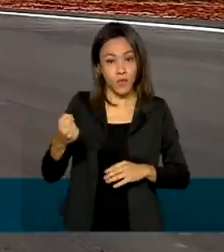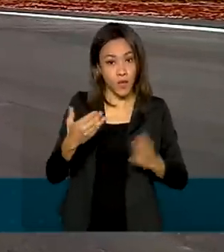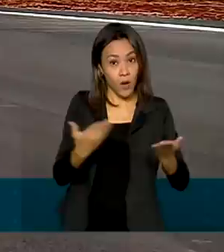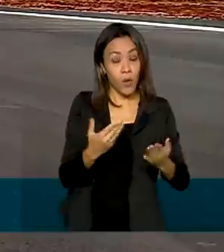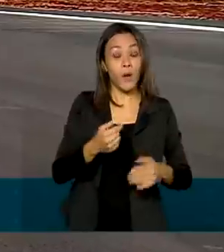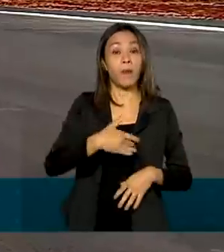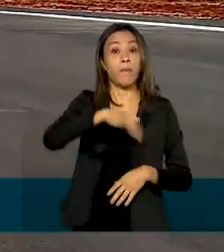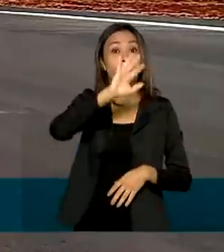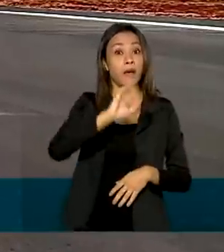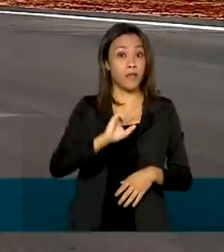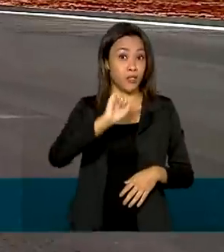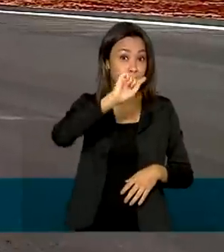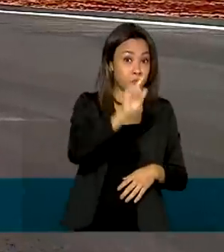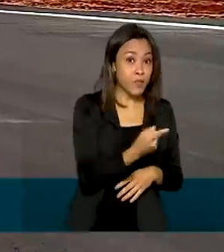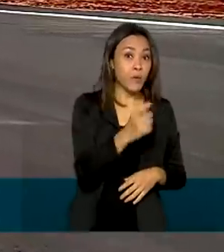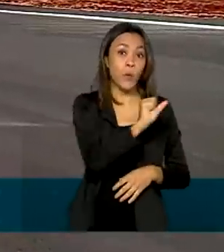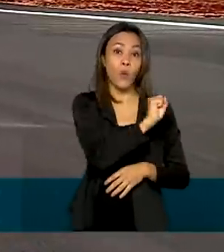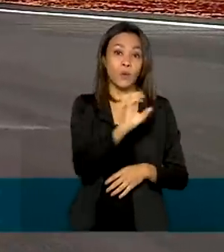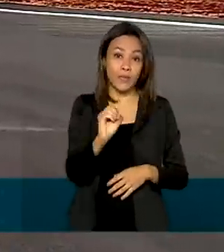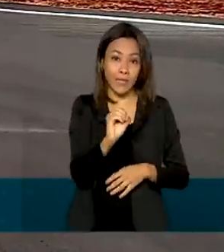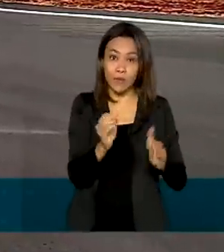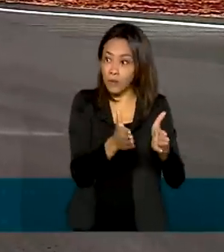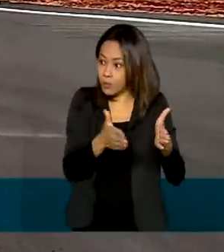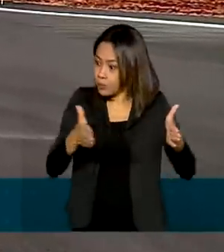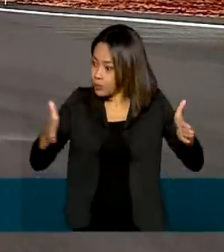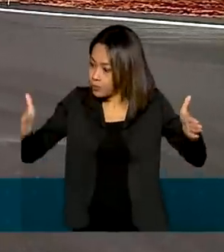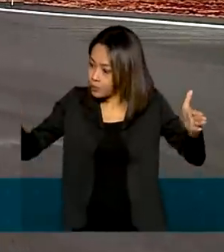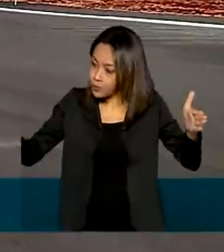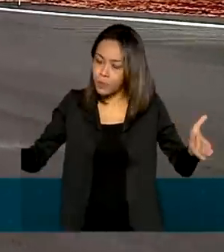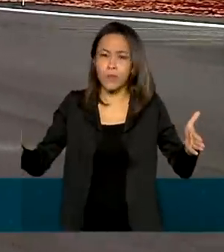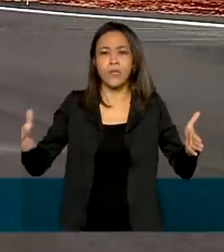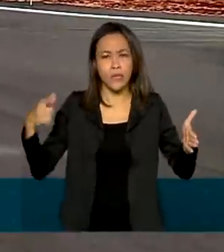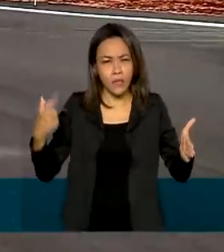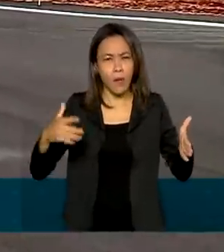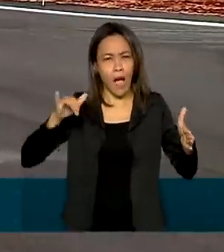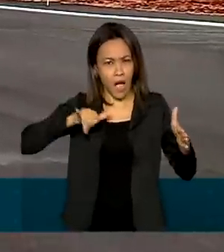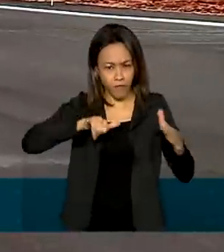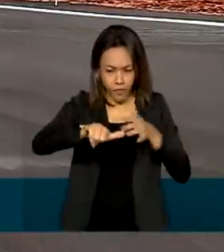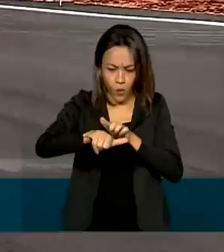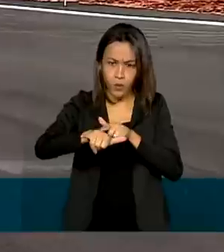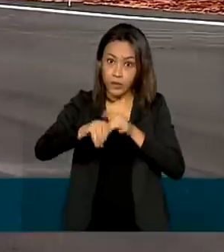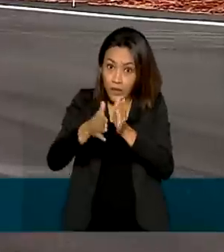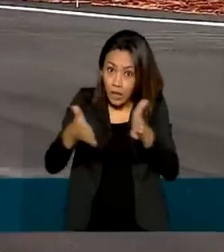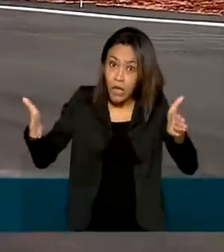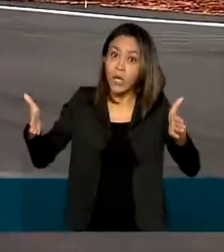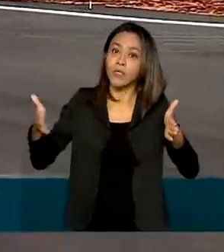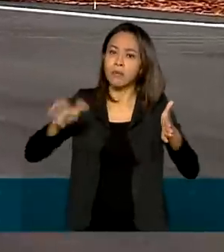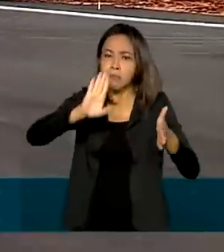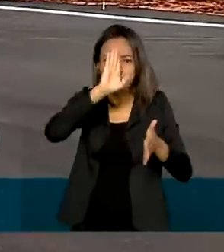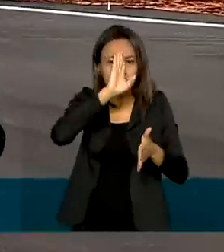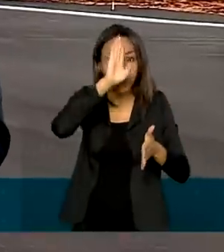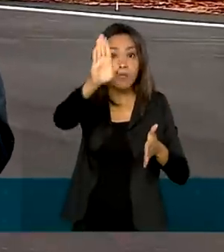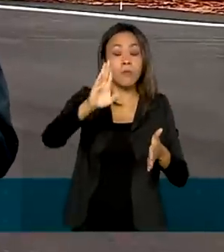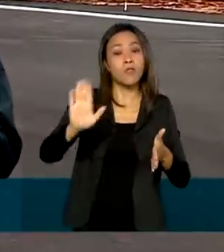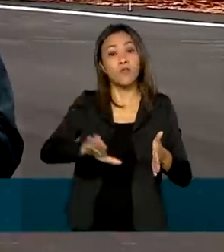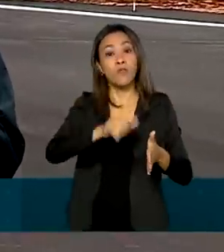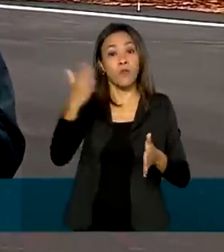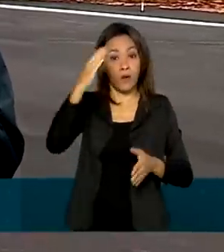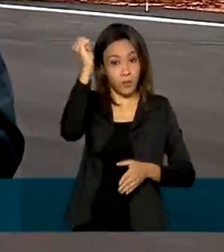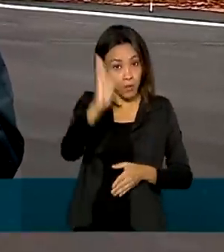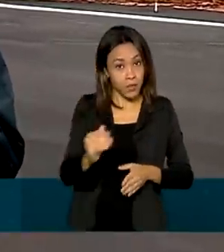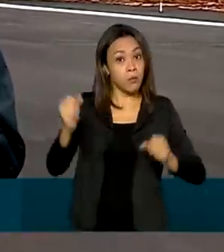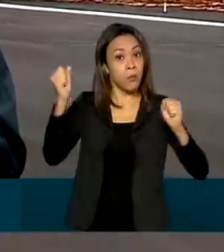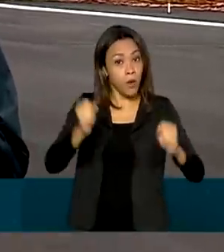.800 metros de comprimento. Isso vai permitir que aviões de grande porte, principalmente voos internacionais,